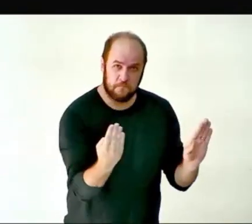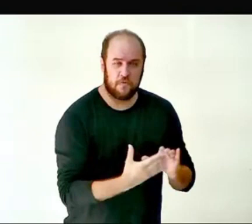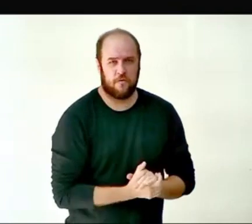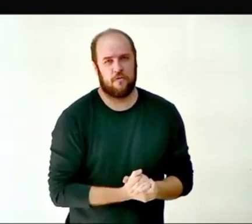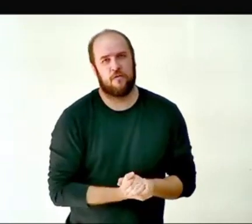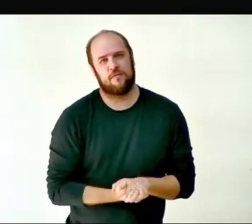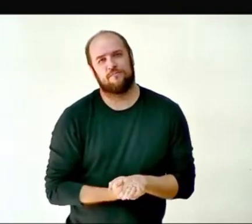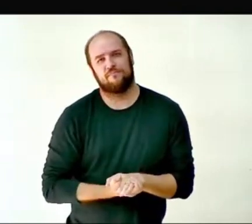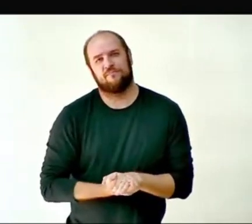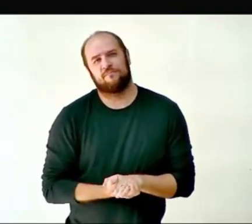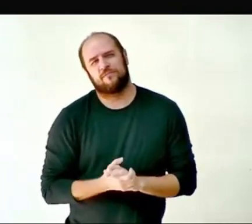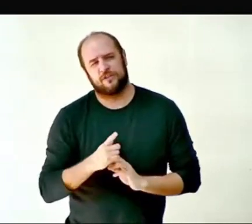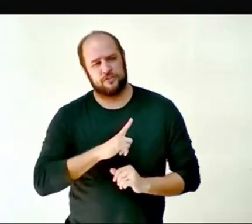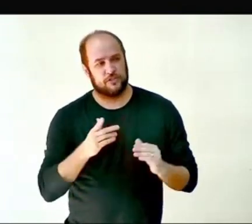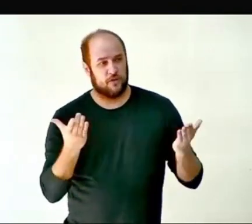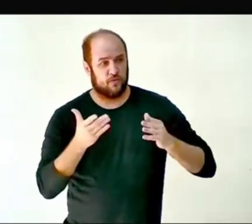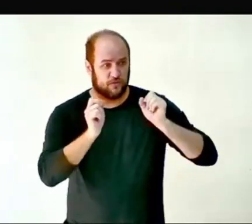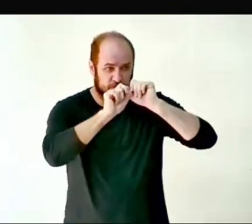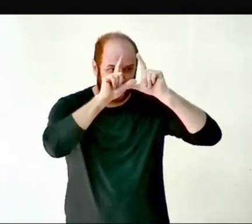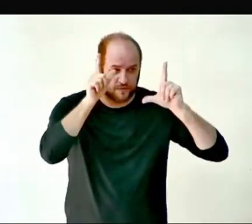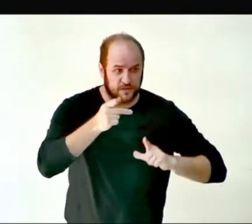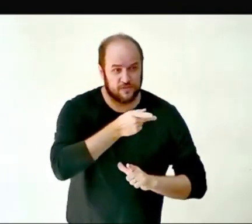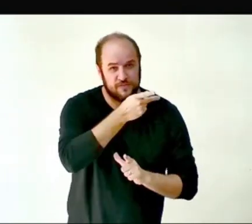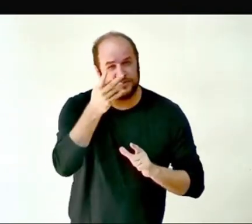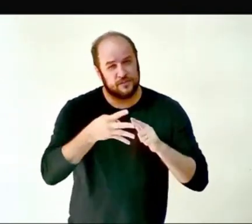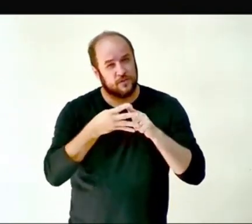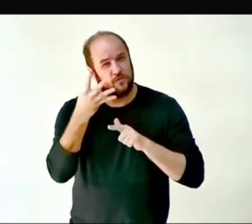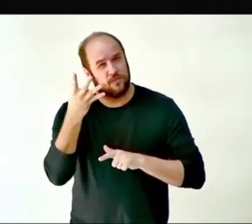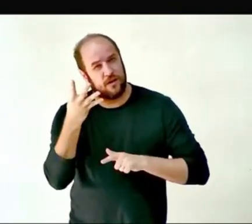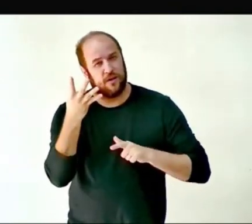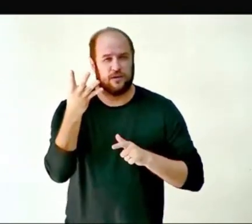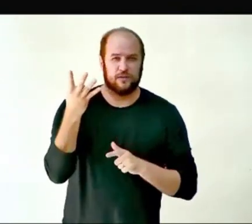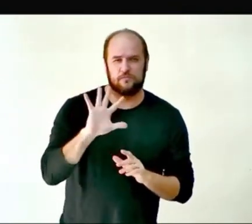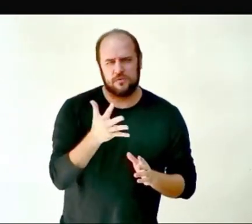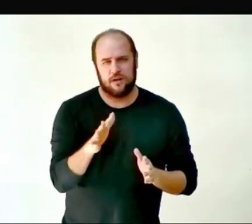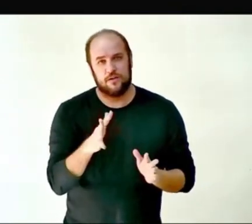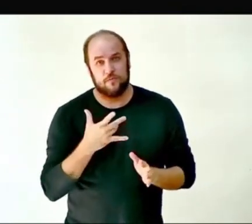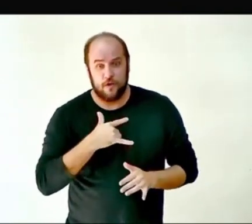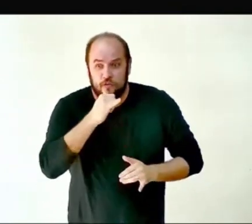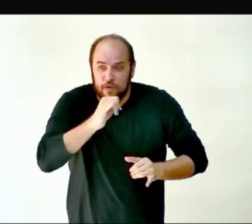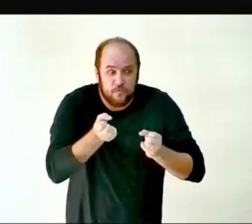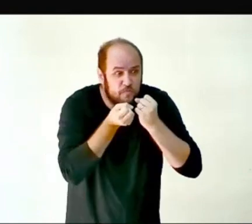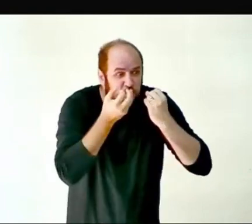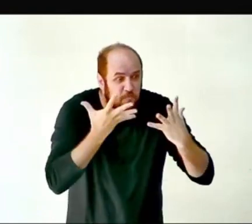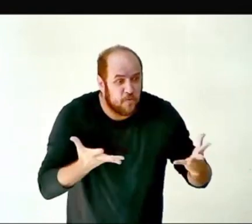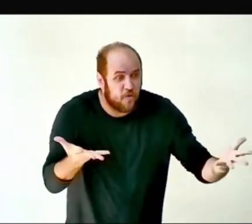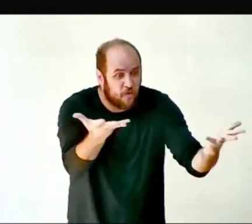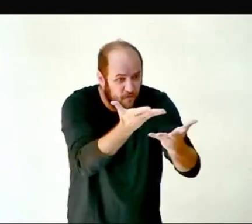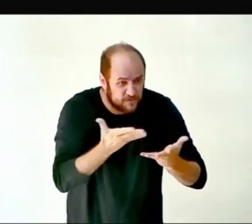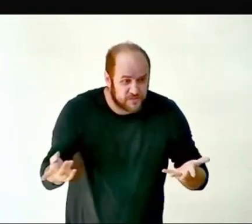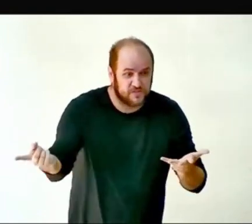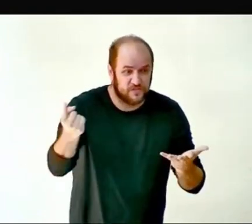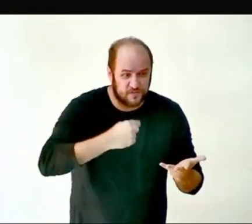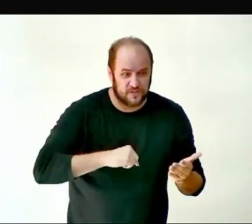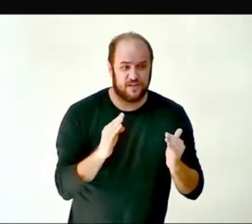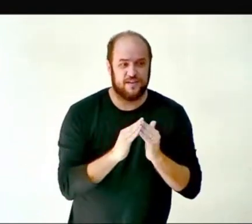tínhamos 4 ou 5 visitantes, e eu disse, nós oramos por vocês, que bom que vocês vieram à nossa casa, nós queríamos que vocês viessem à nossa